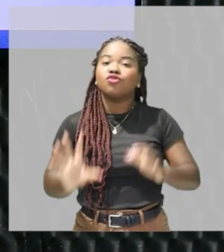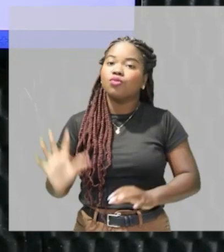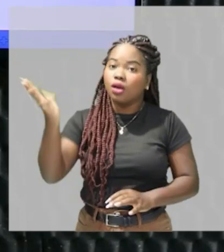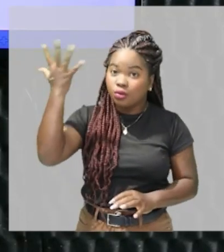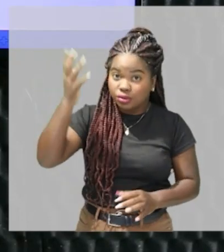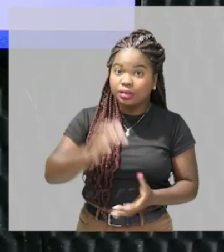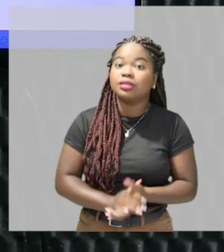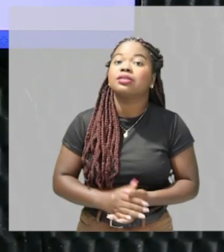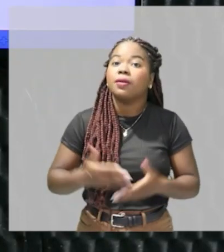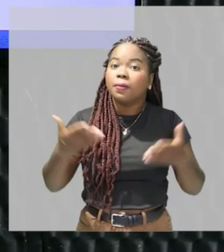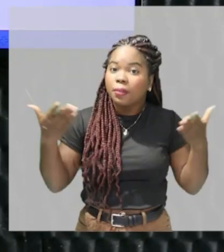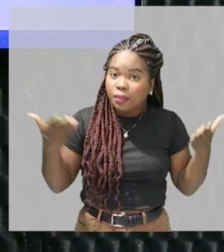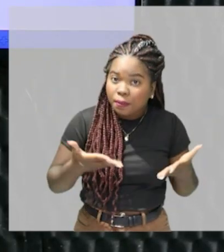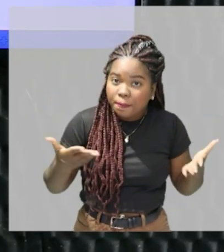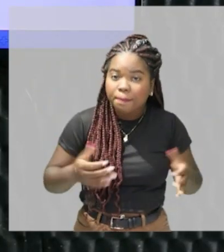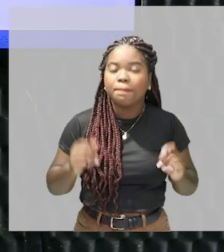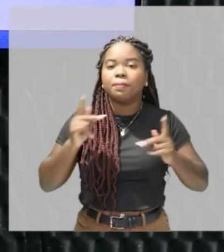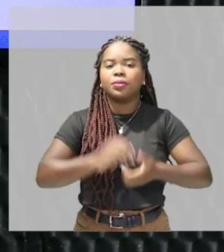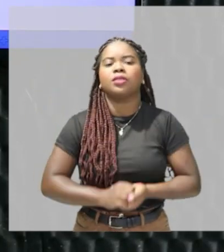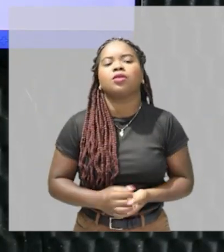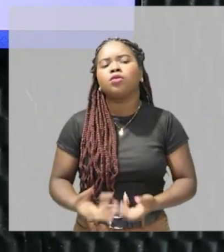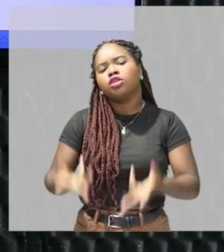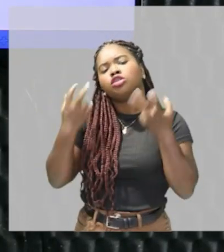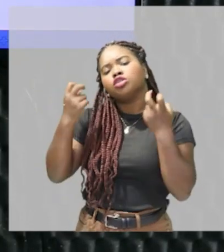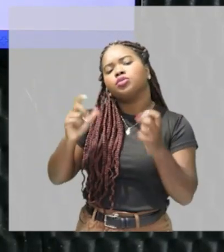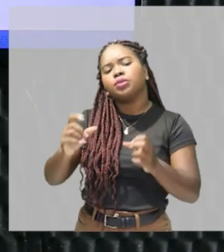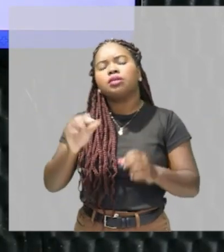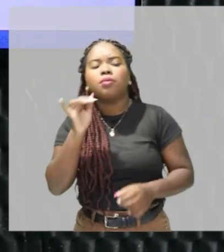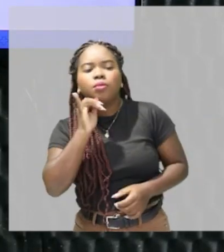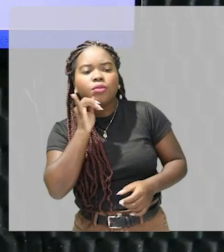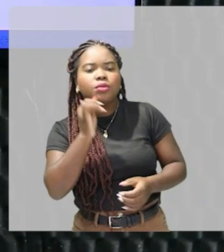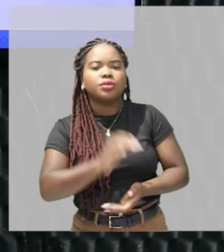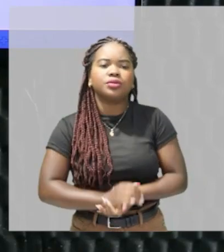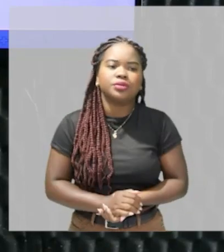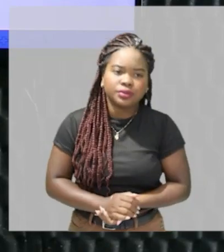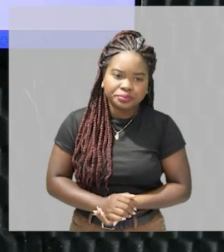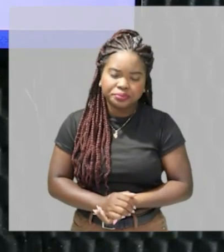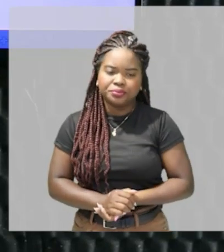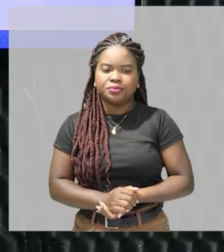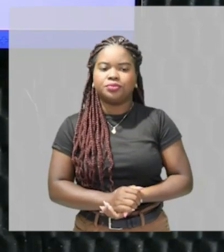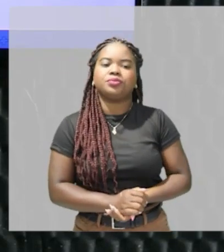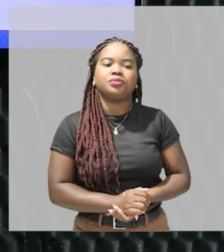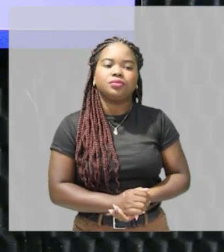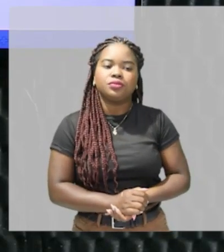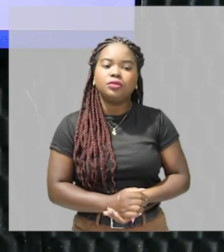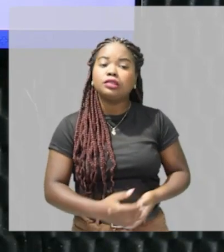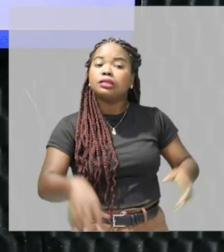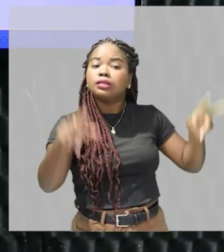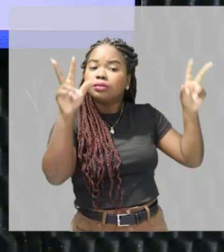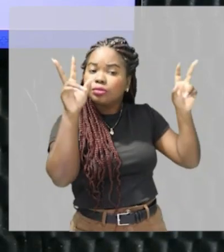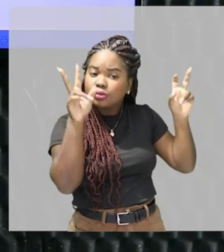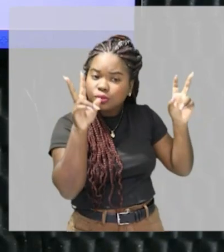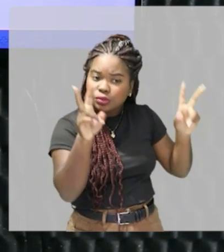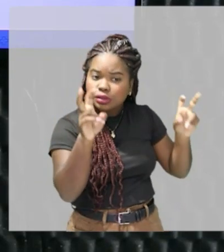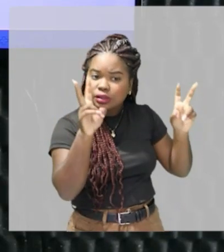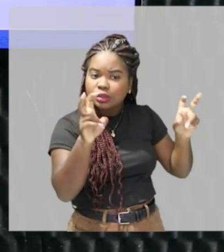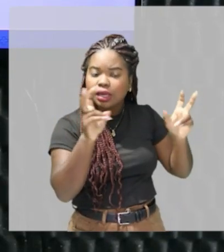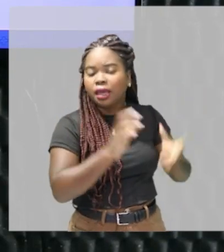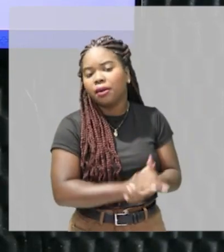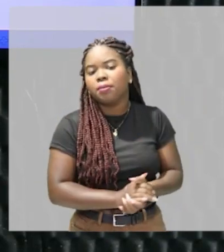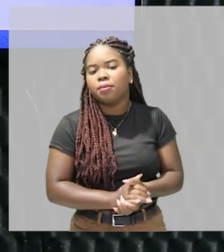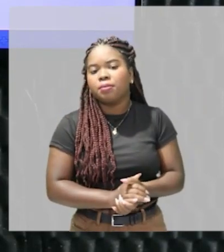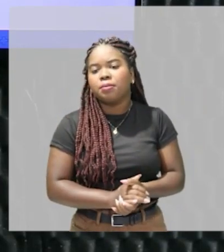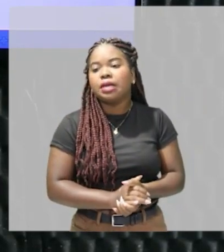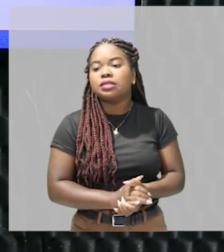da atualidade. Então, quando a gente vê current affairs ou events, são assuntos ou eventos